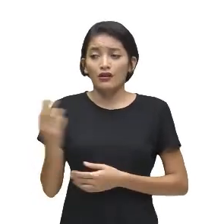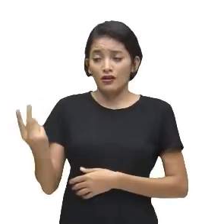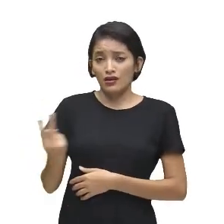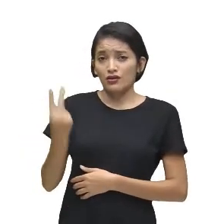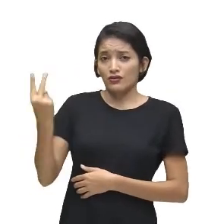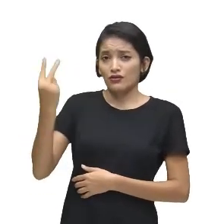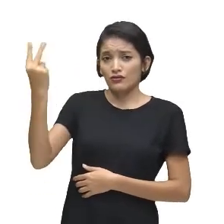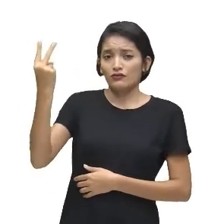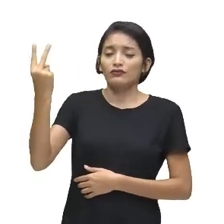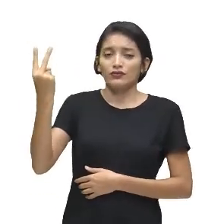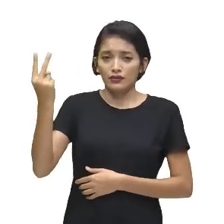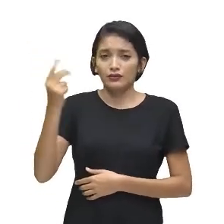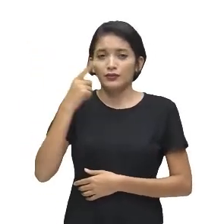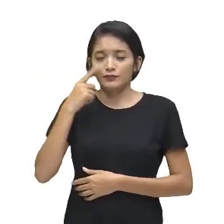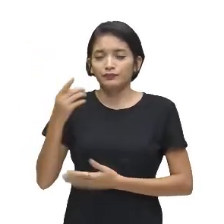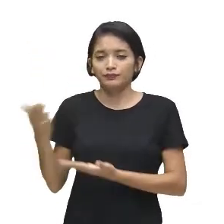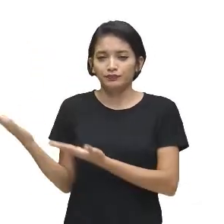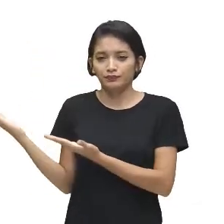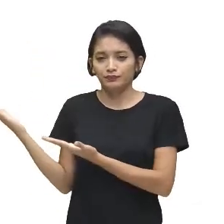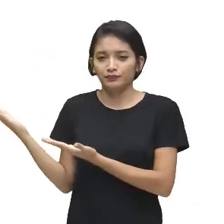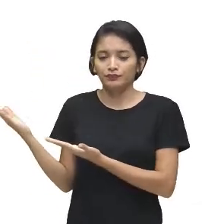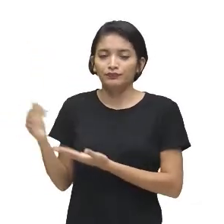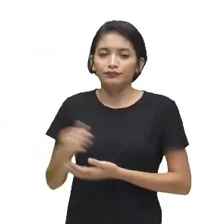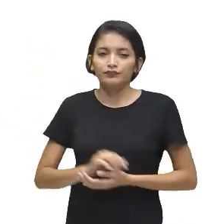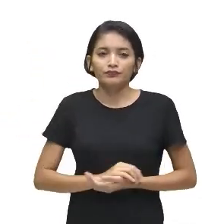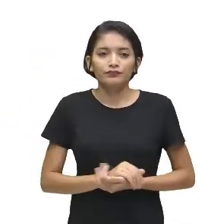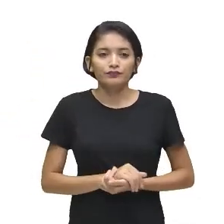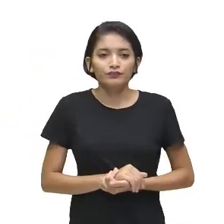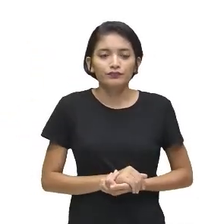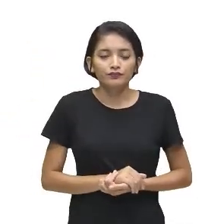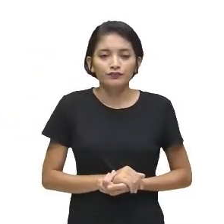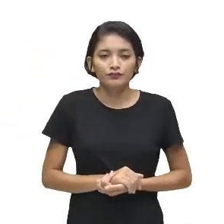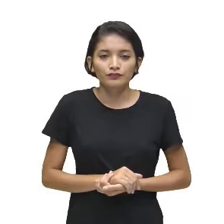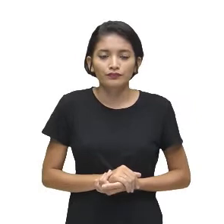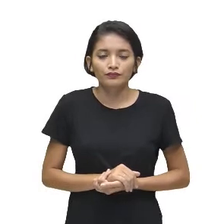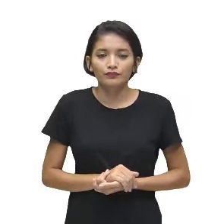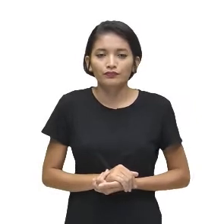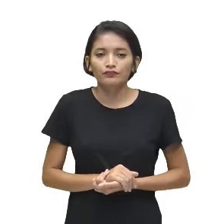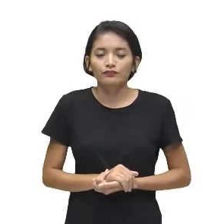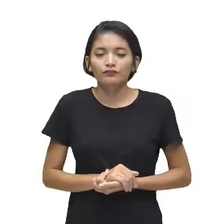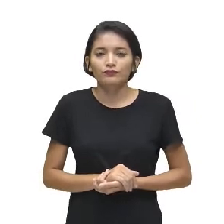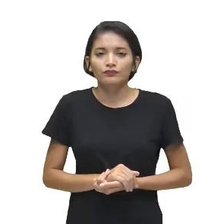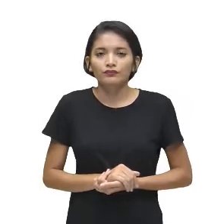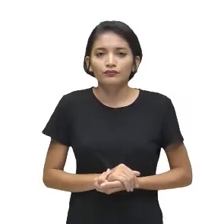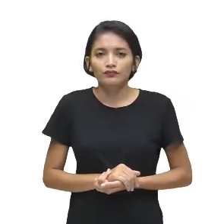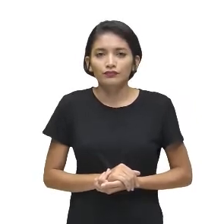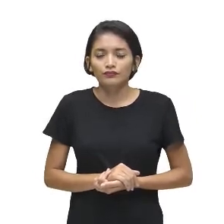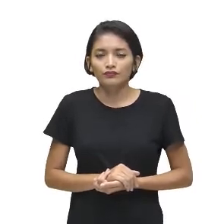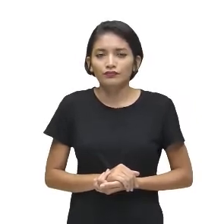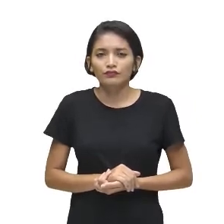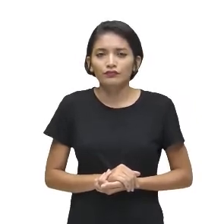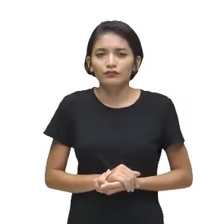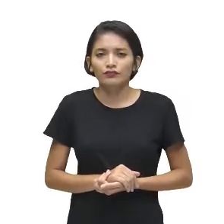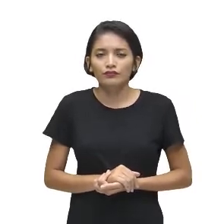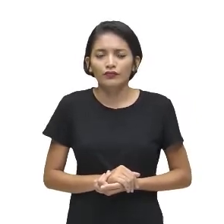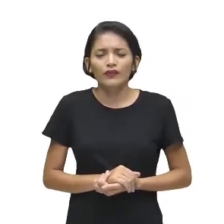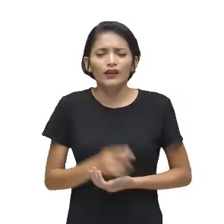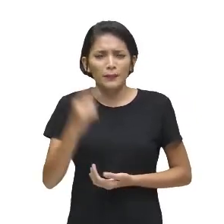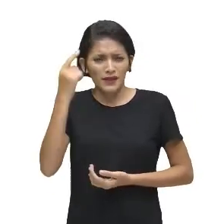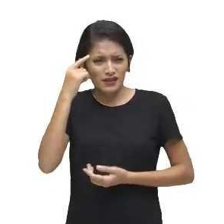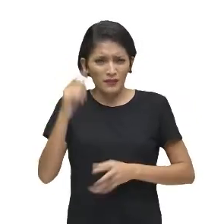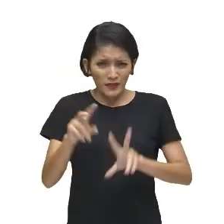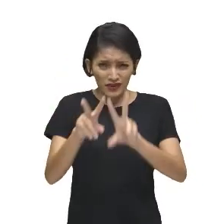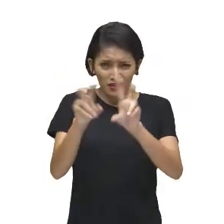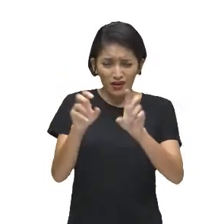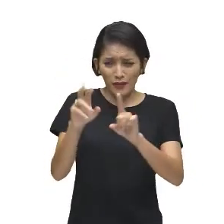para outras reflexões na próxima cartela. Bem, Quando pensamos em religião, nós temos que pensar